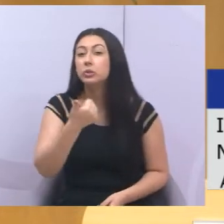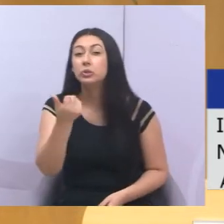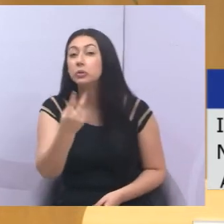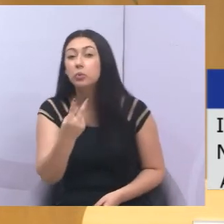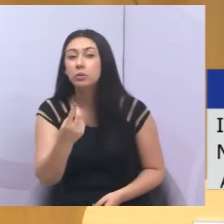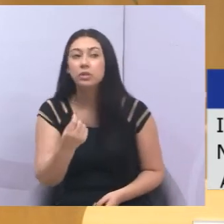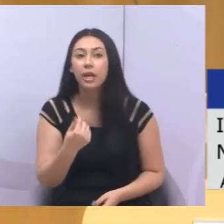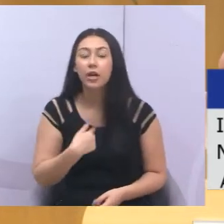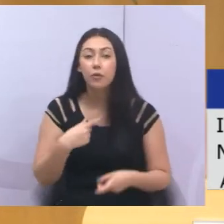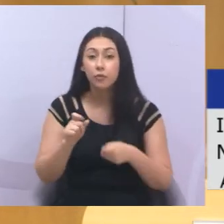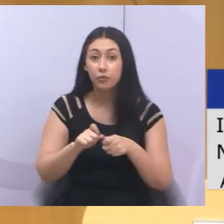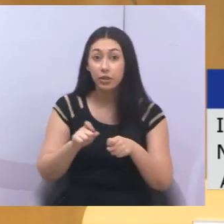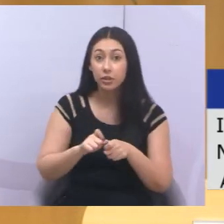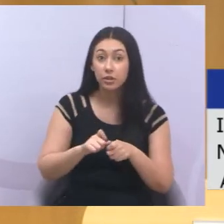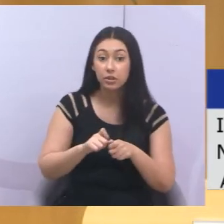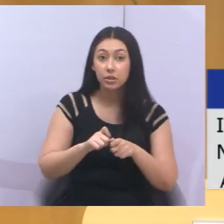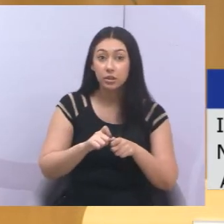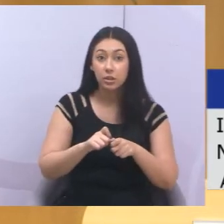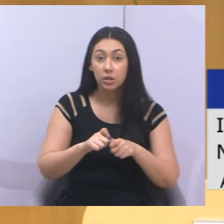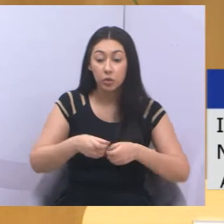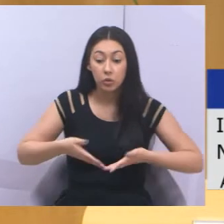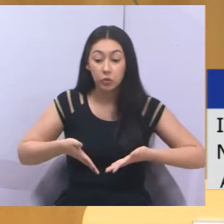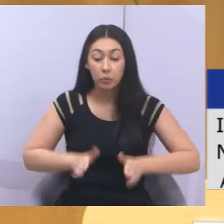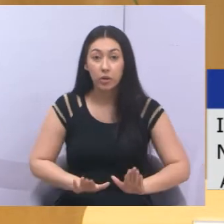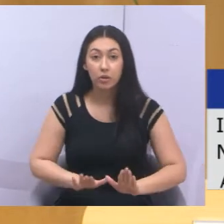Outro dia eu fiz o parto de uma menina de 11 anos.